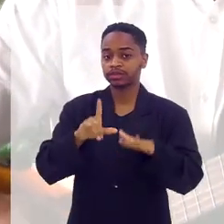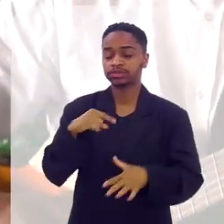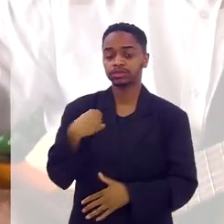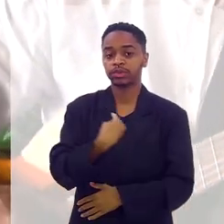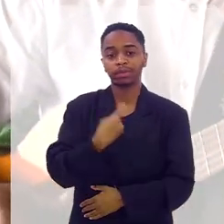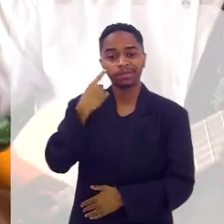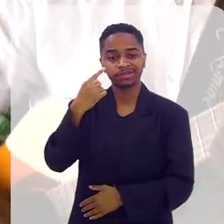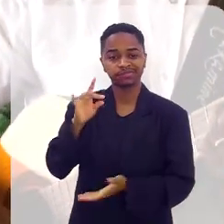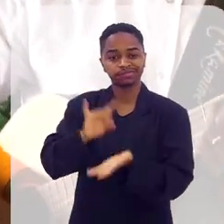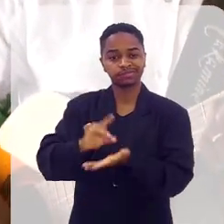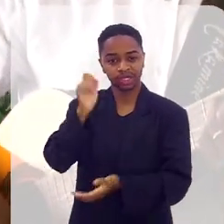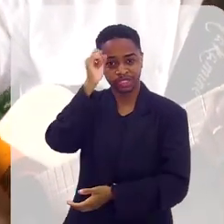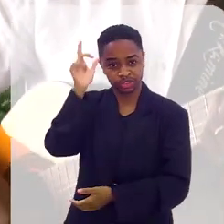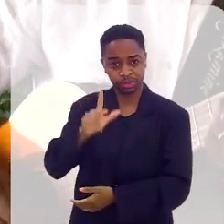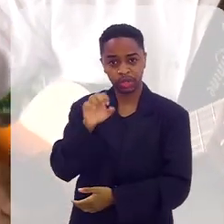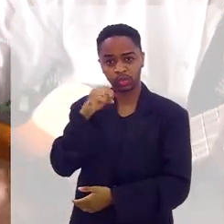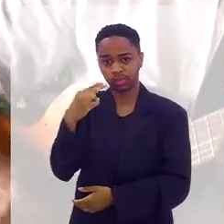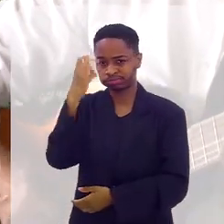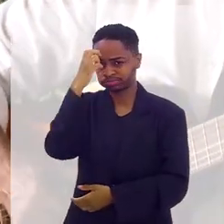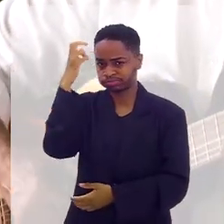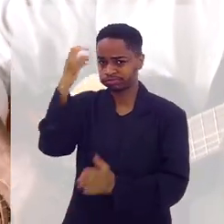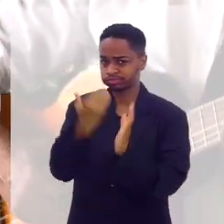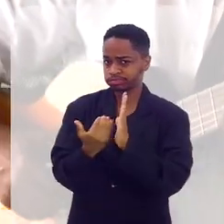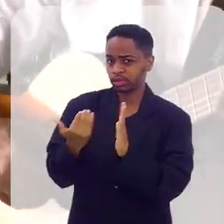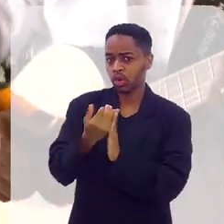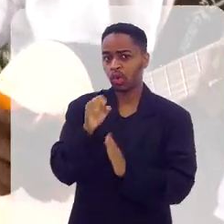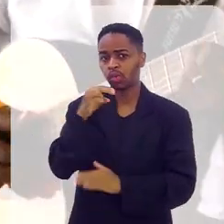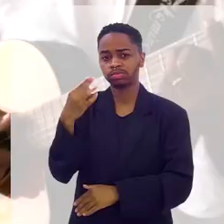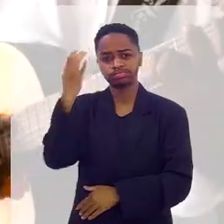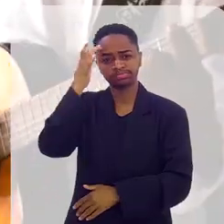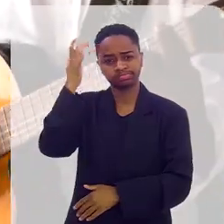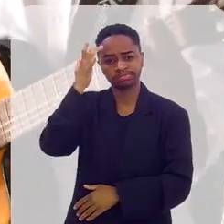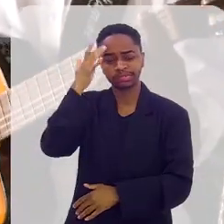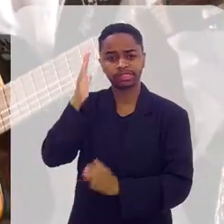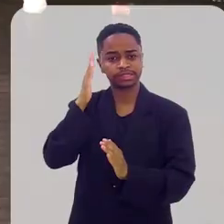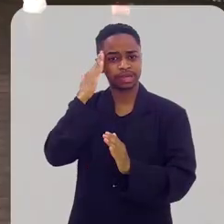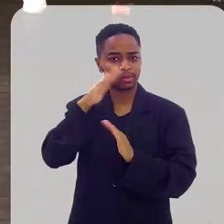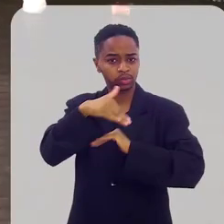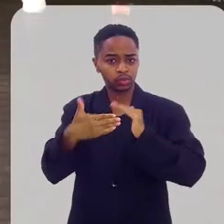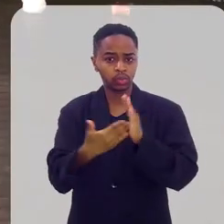achamos que somos muito espertos ou inteligentes demais, ou que sacamos muito a